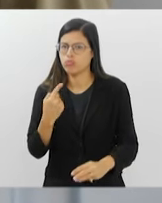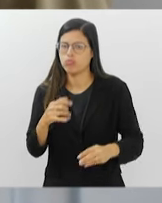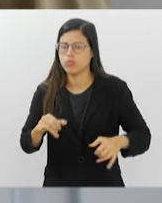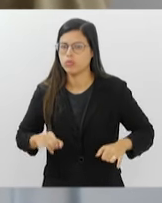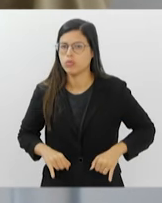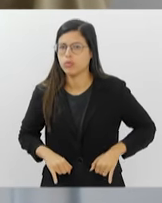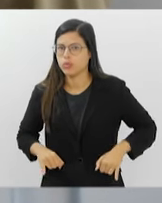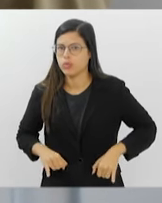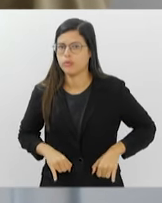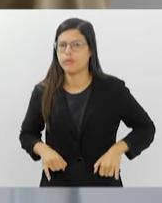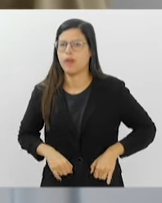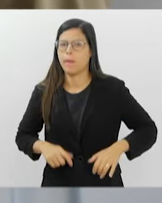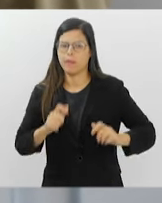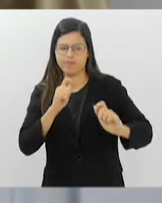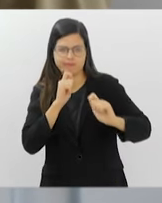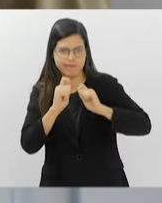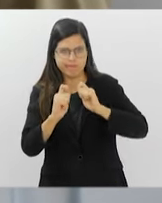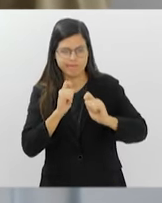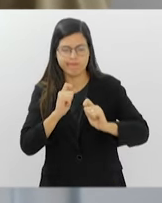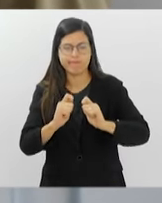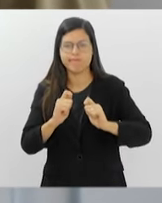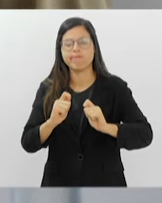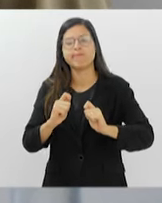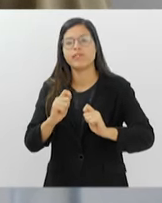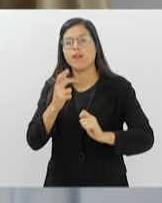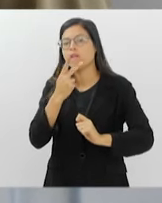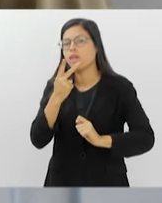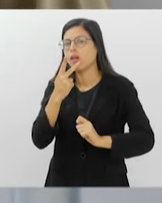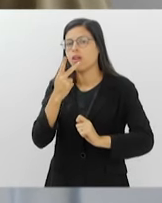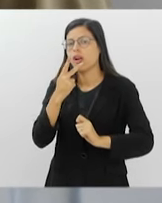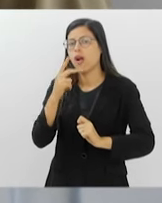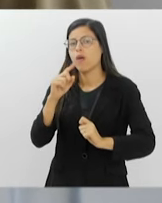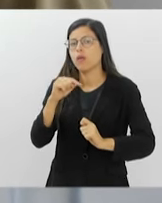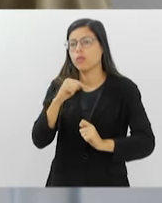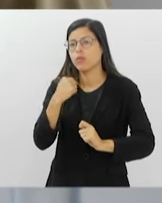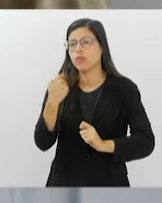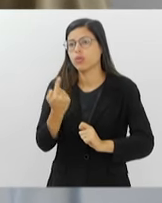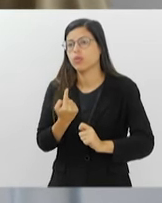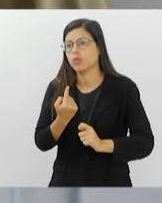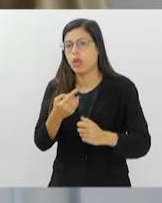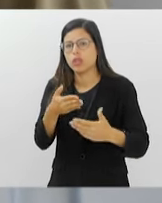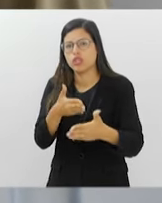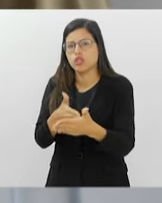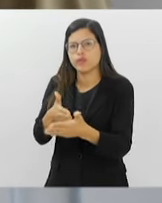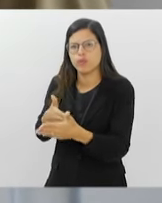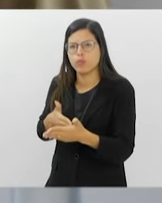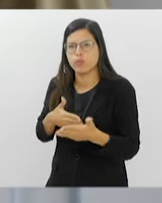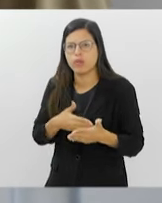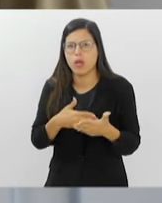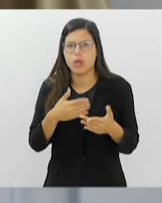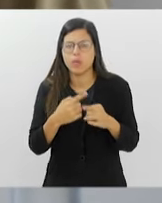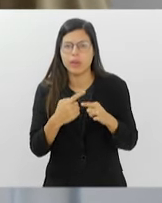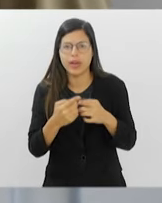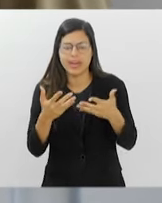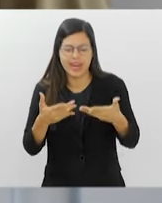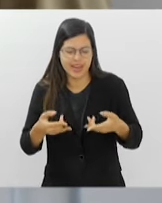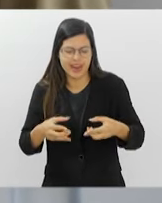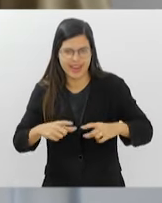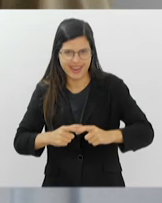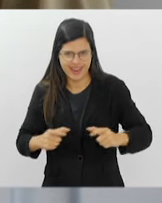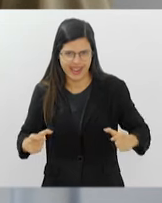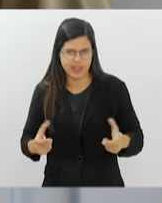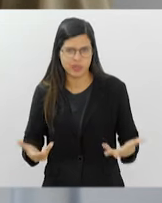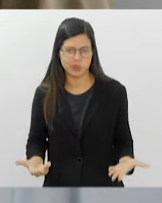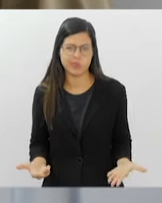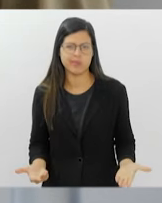imprensa que alegavam que nós estávamos dificultando em troca de ingresso sempre a mesma história a gente aqui